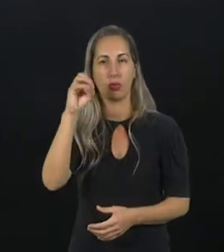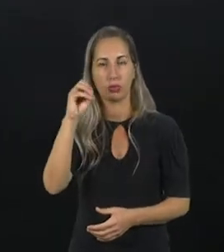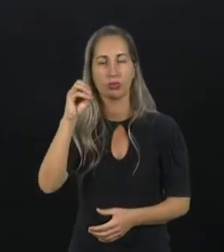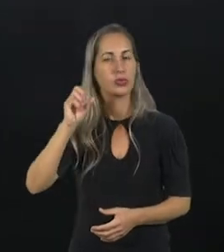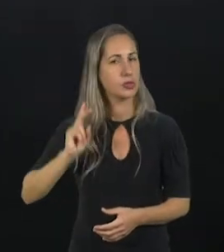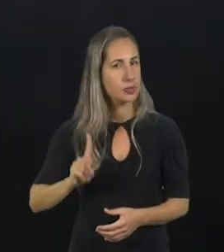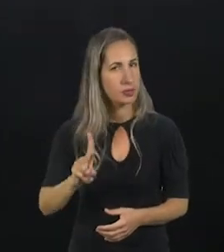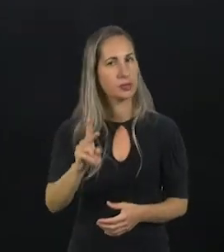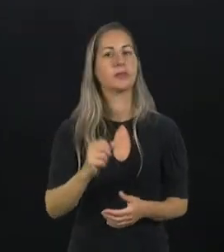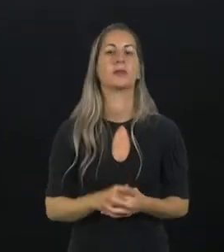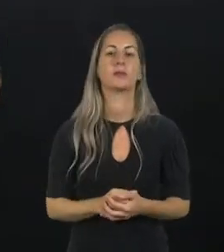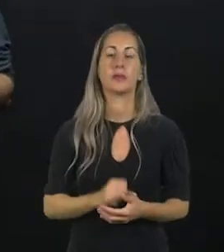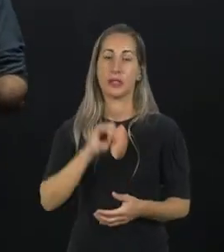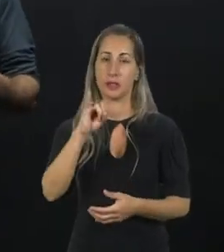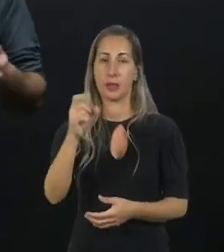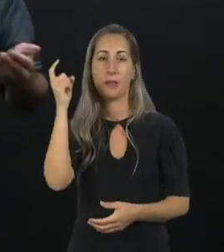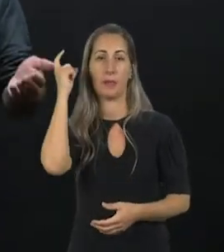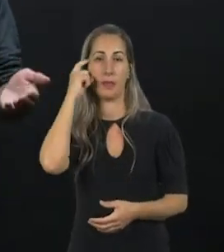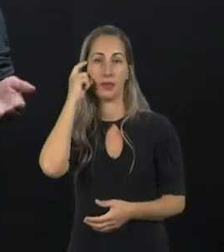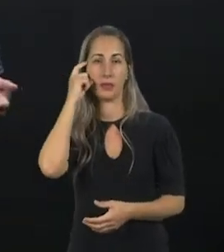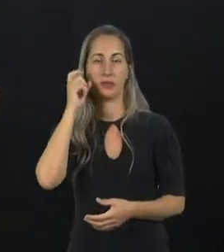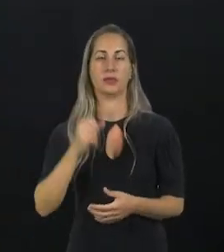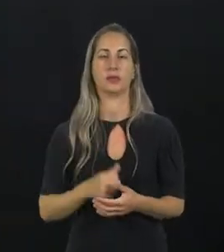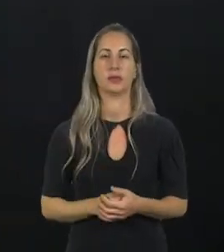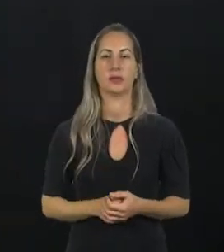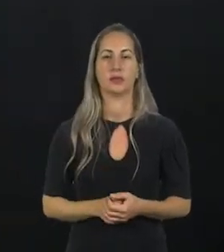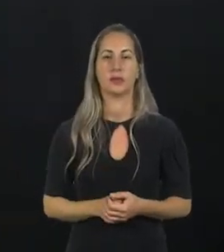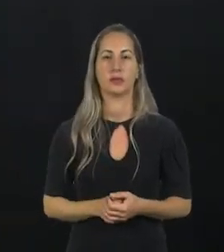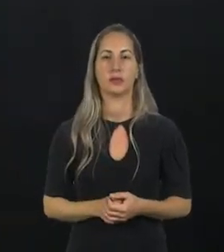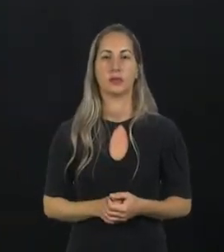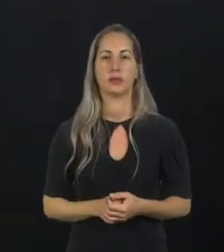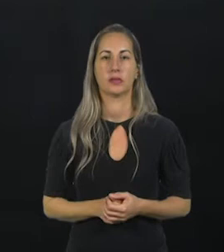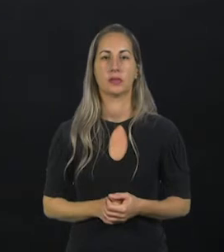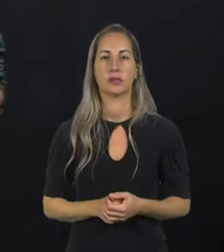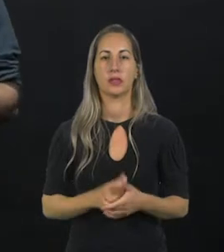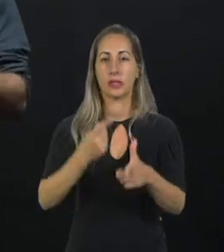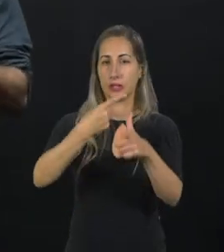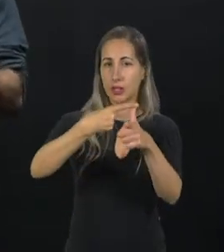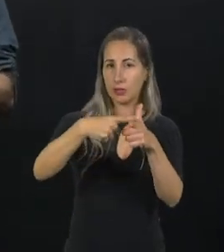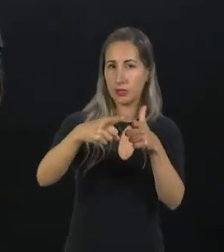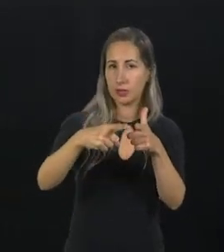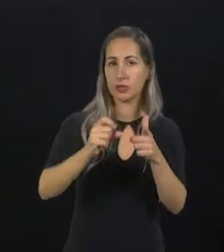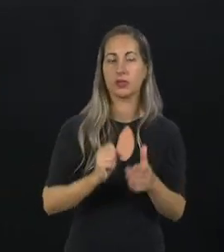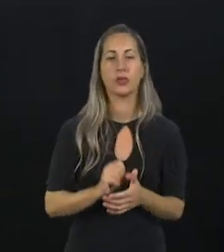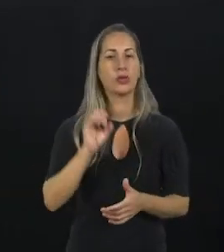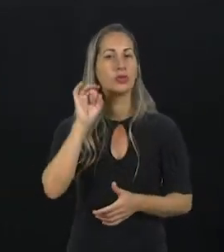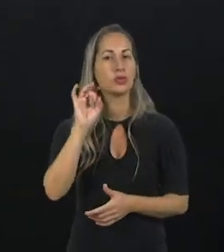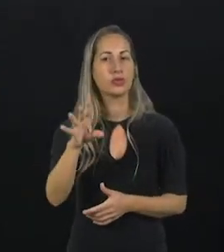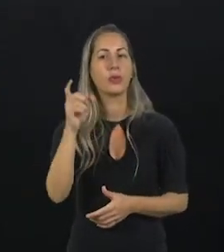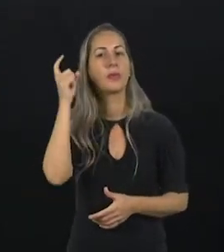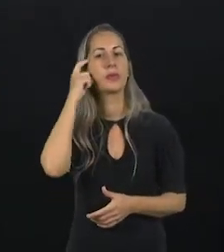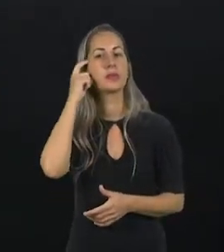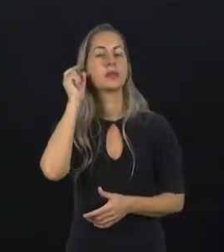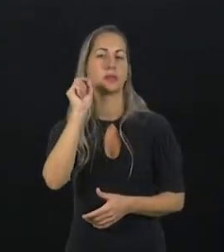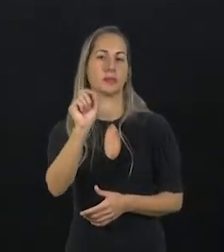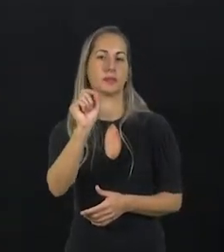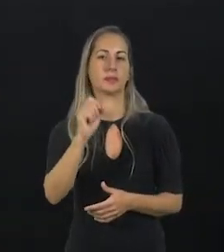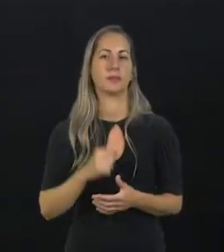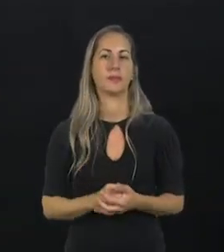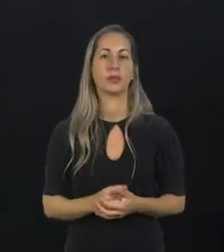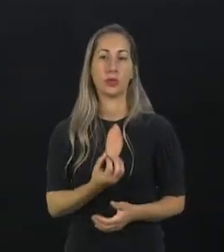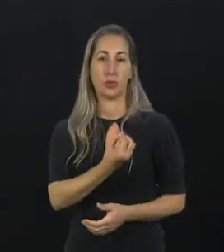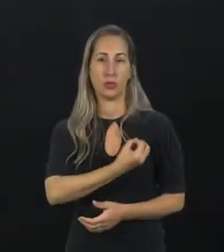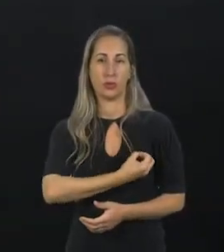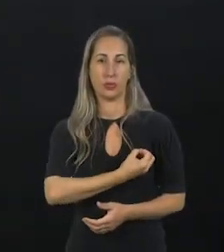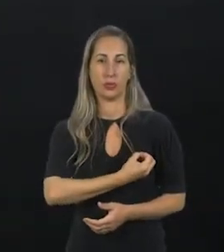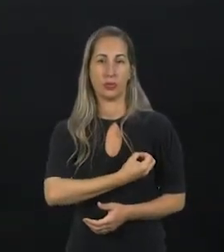acontecer isso. Se você pensar de repente na operação de divisão, é só você analisar o seguinte. O